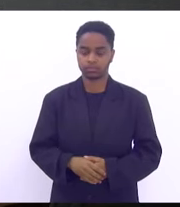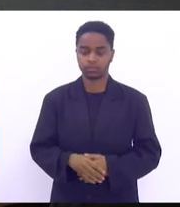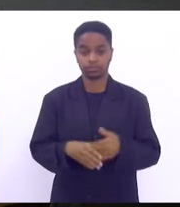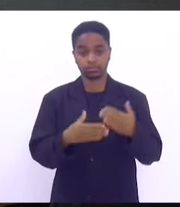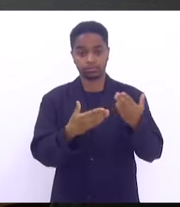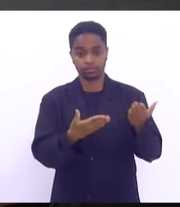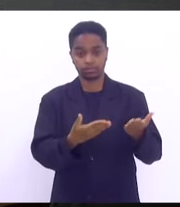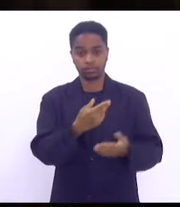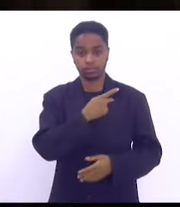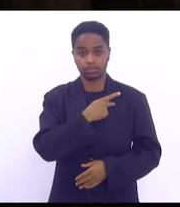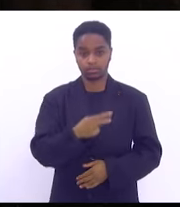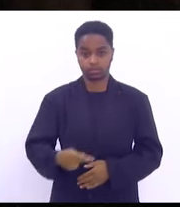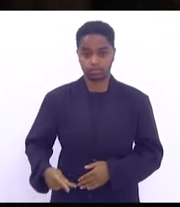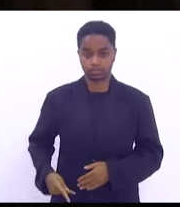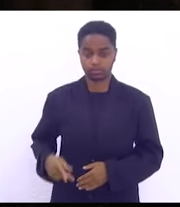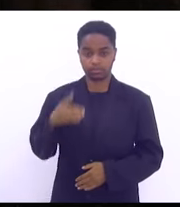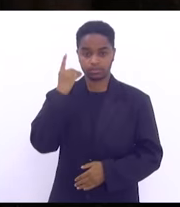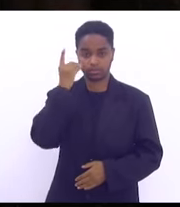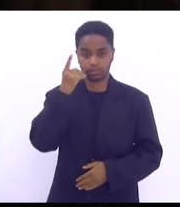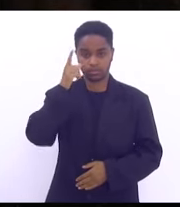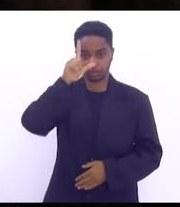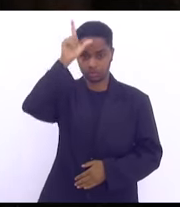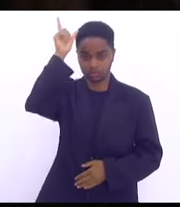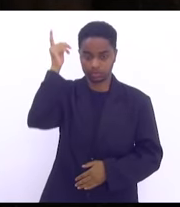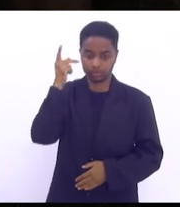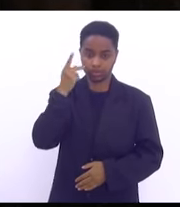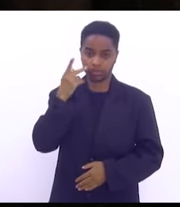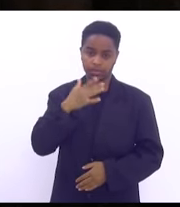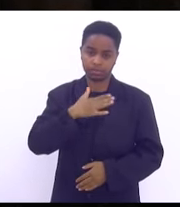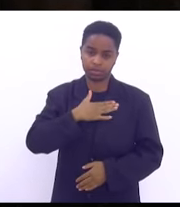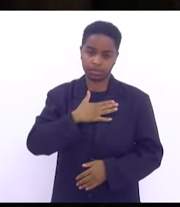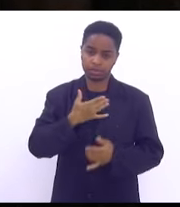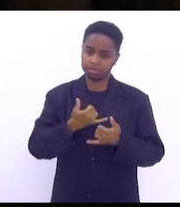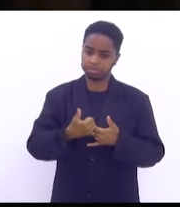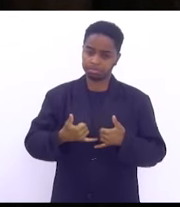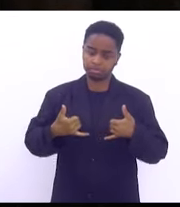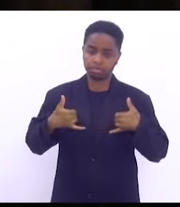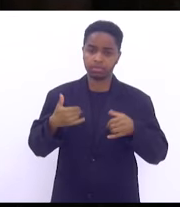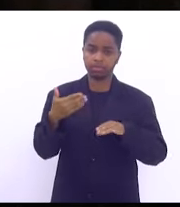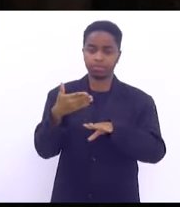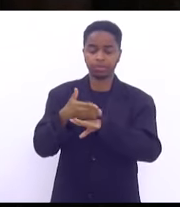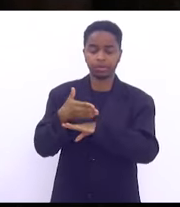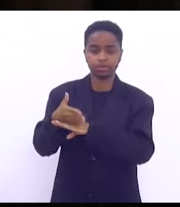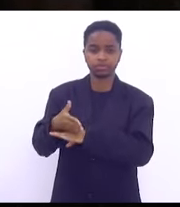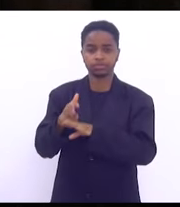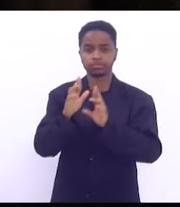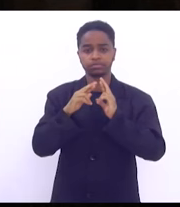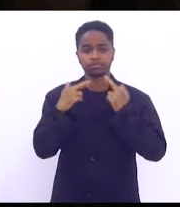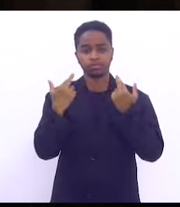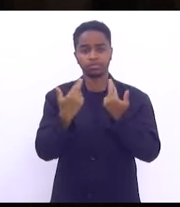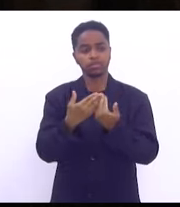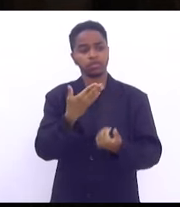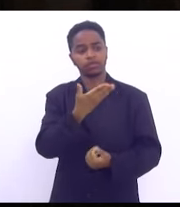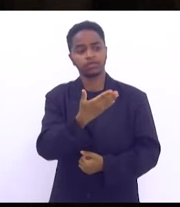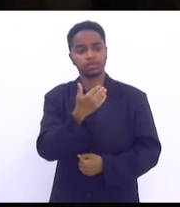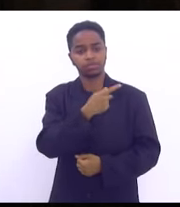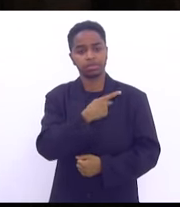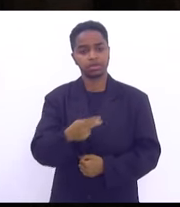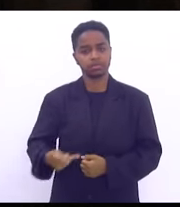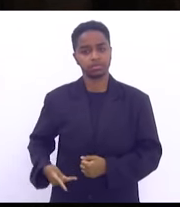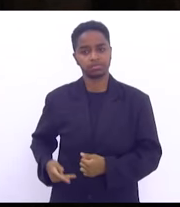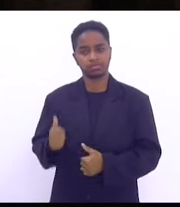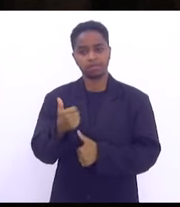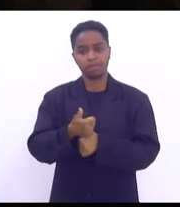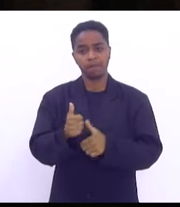Excelentíssimo senhor presidente, deputado Luiz Paulo, para mim é uma honra poder participar de uma sessão, tendo Vossa Excelência presidindo, primeira